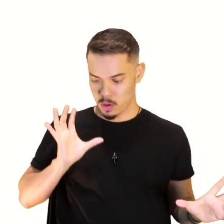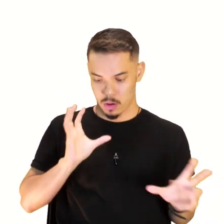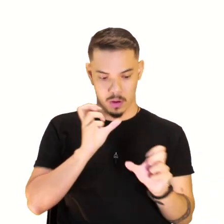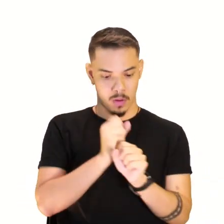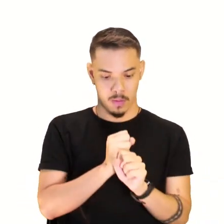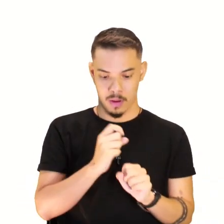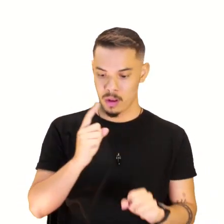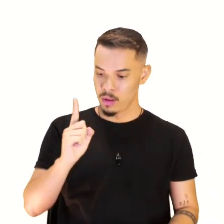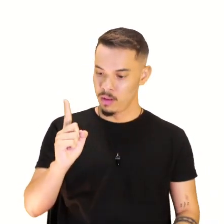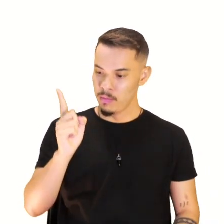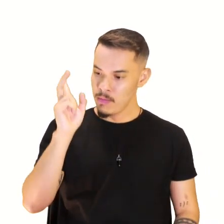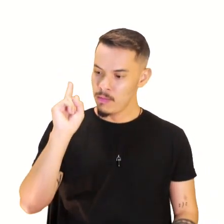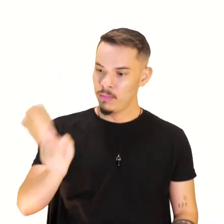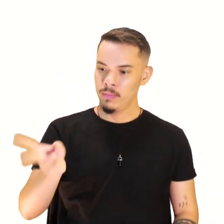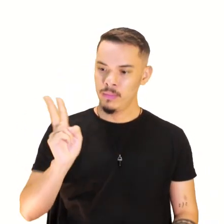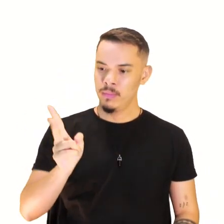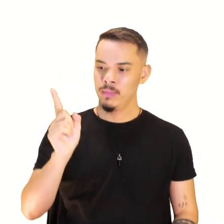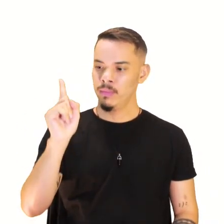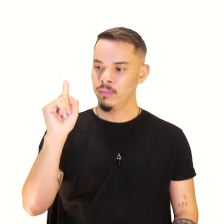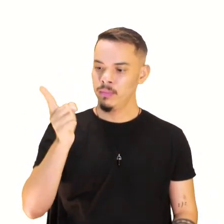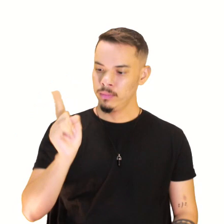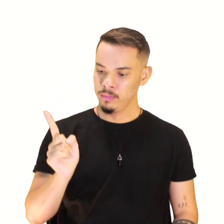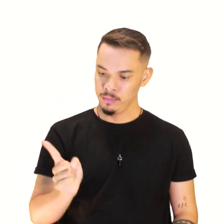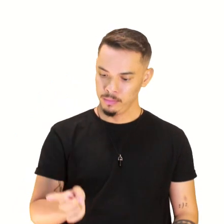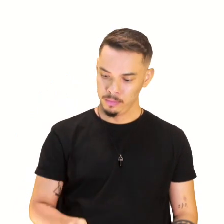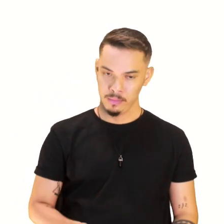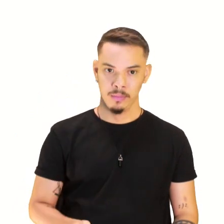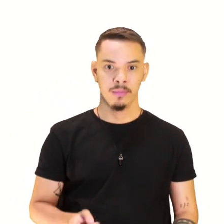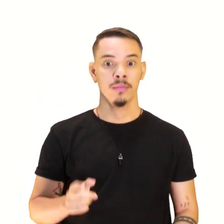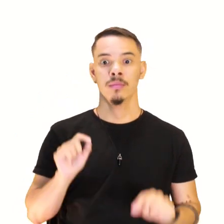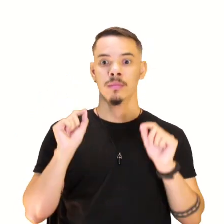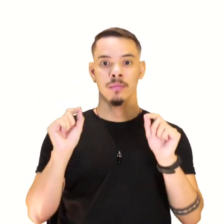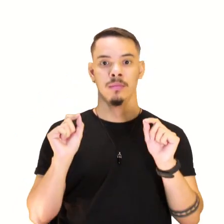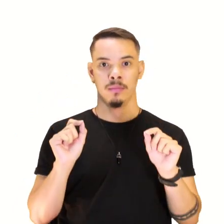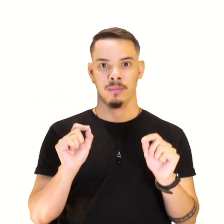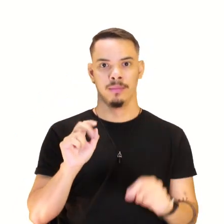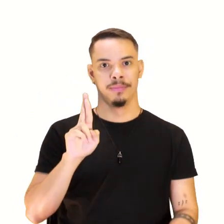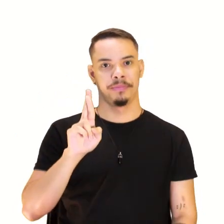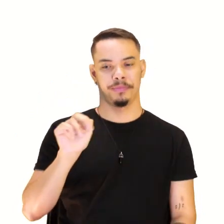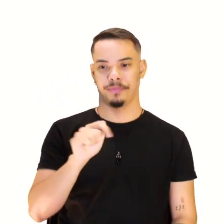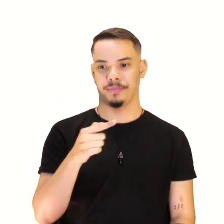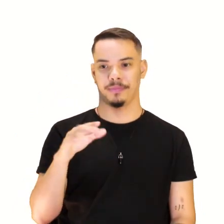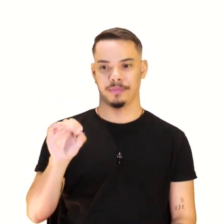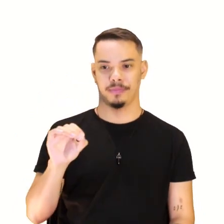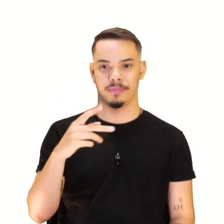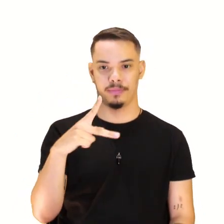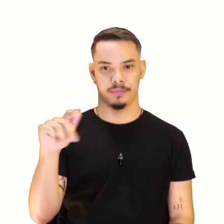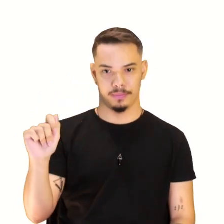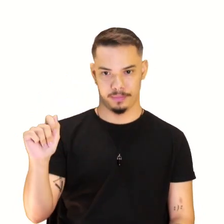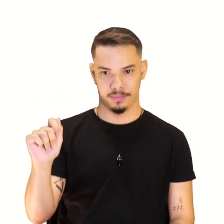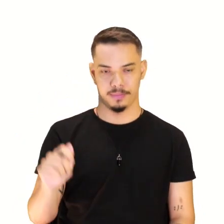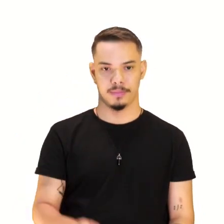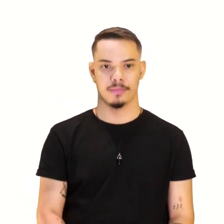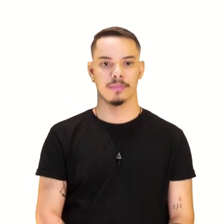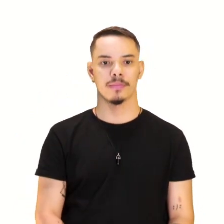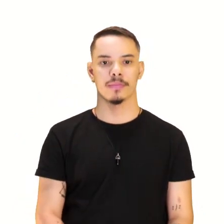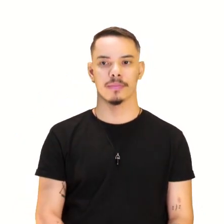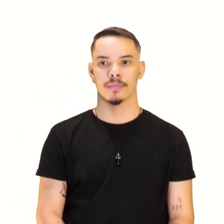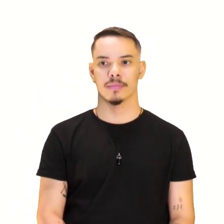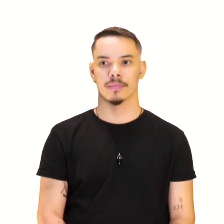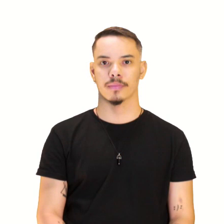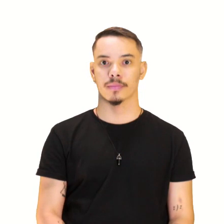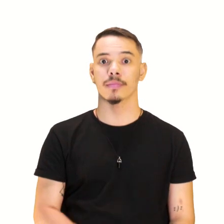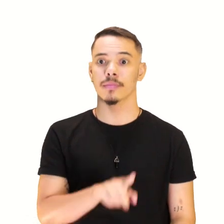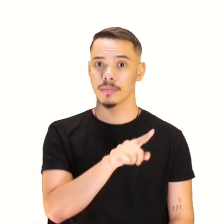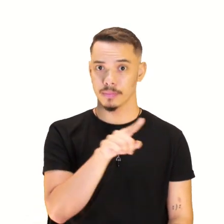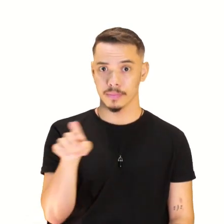uma constante. Essa constante vai ser chamada de razão da nossa progressão aritmética. Você viu